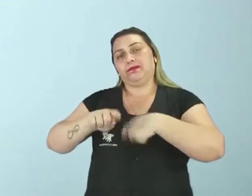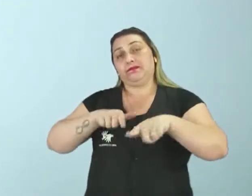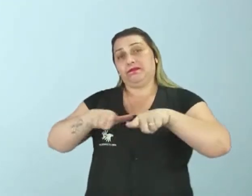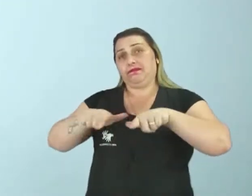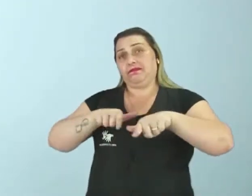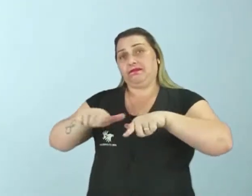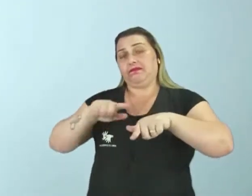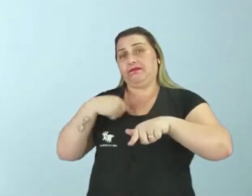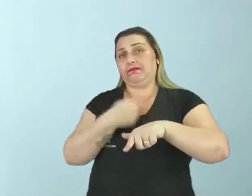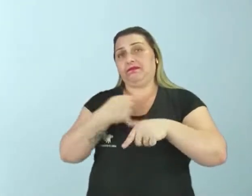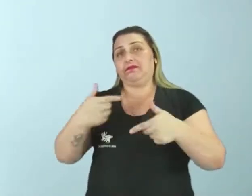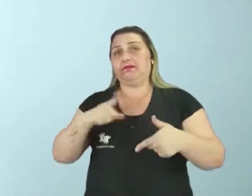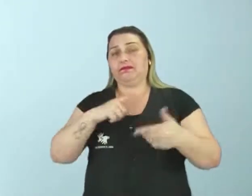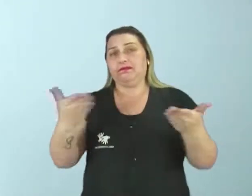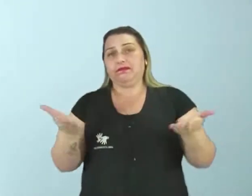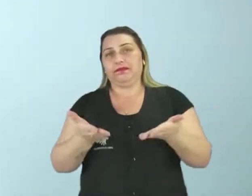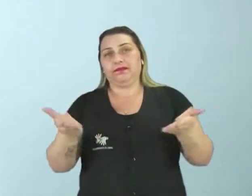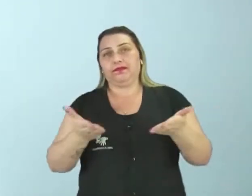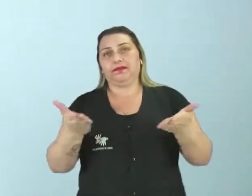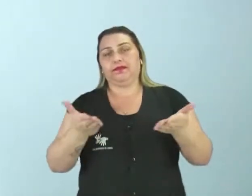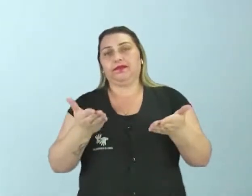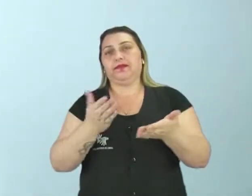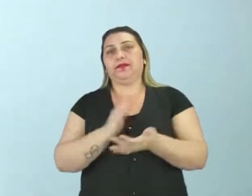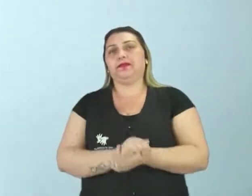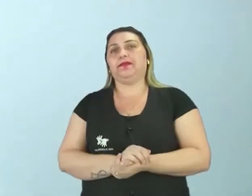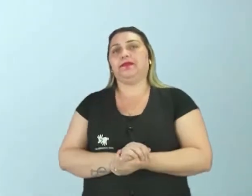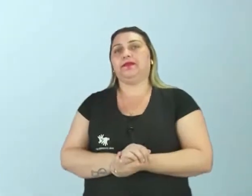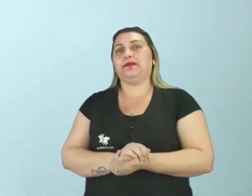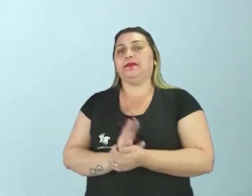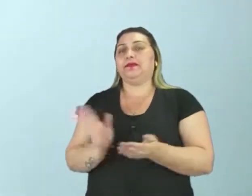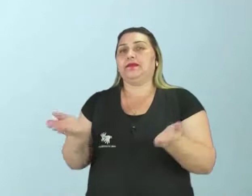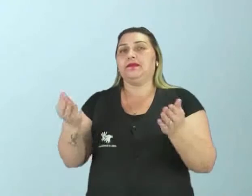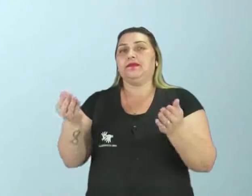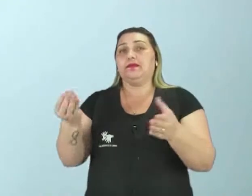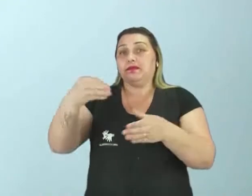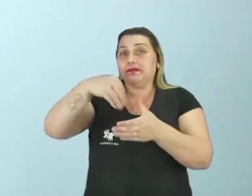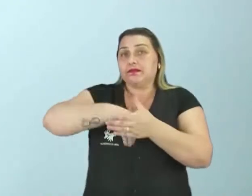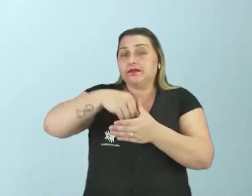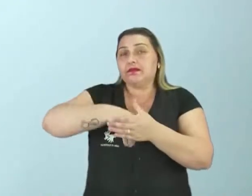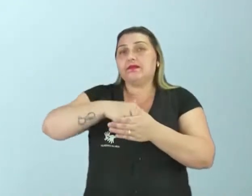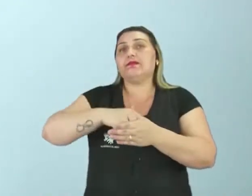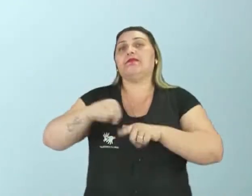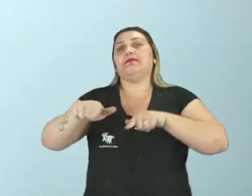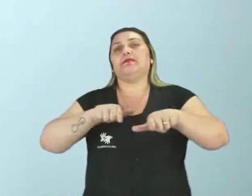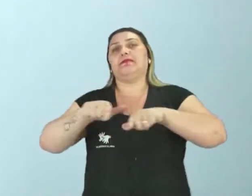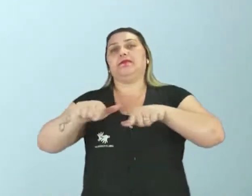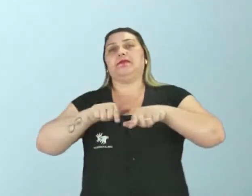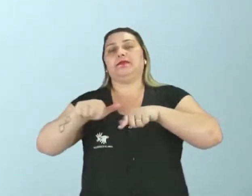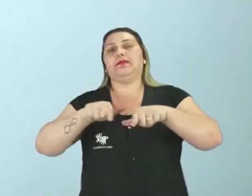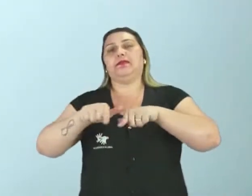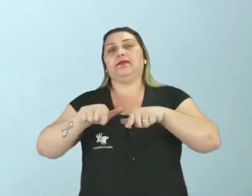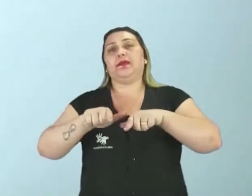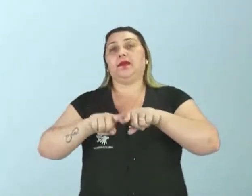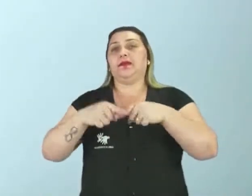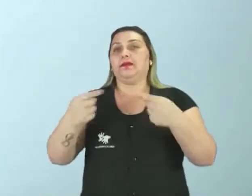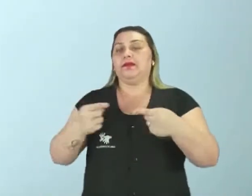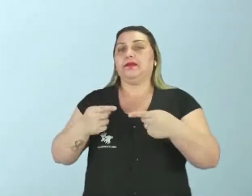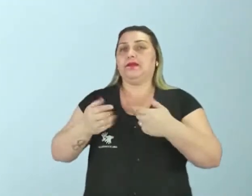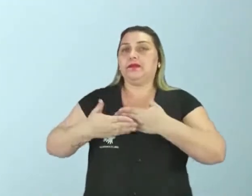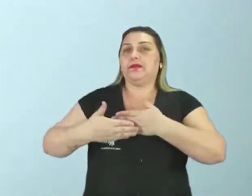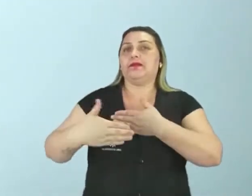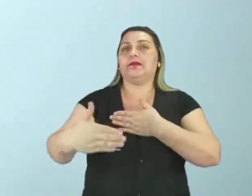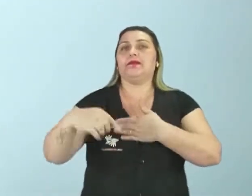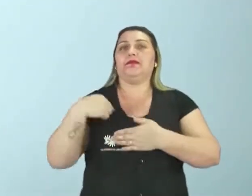ativa que nós temos hoje, ela não está inserida totalmente dentro do mercado de trabalho, mais na frente